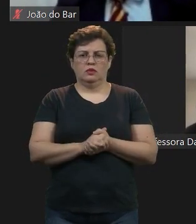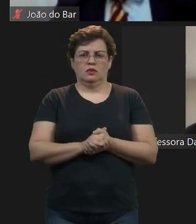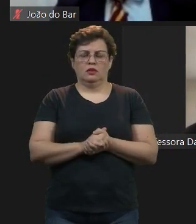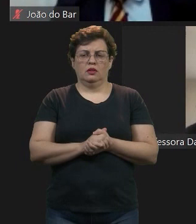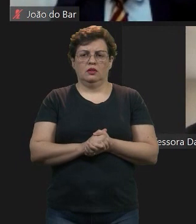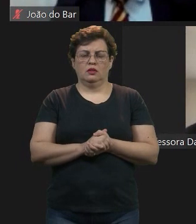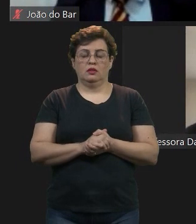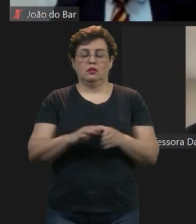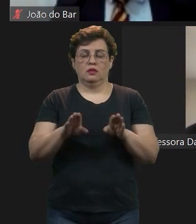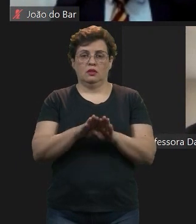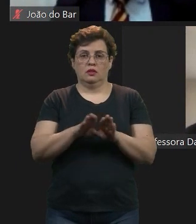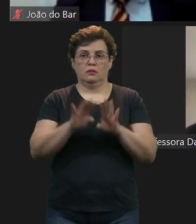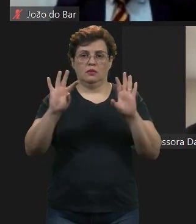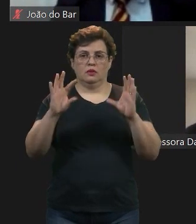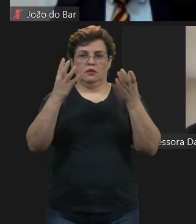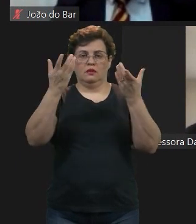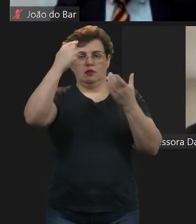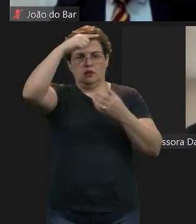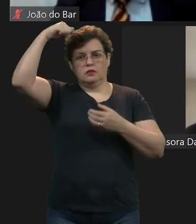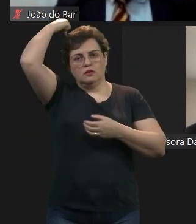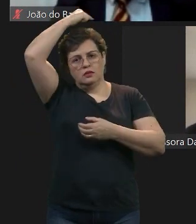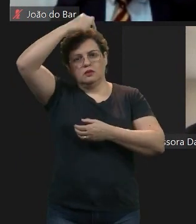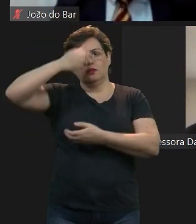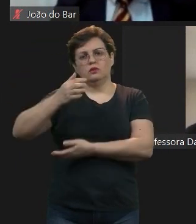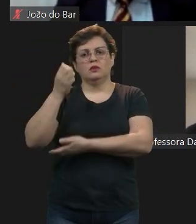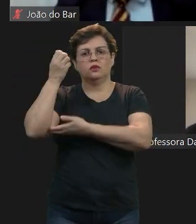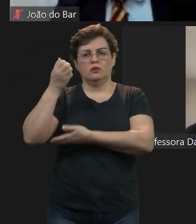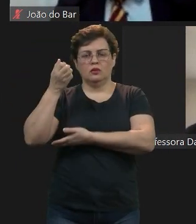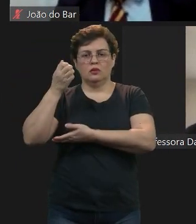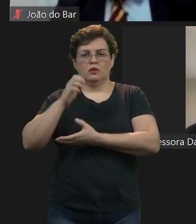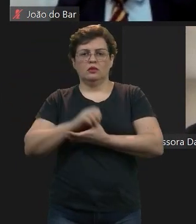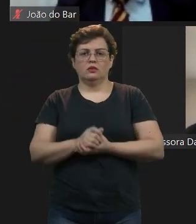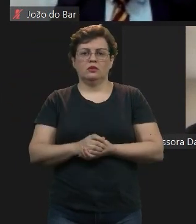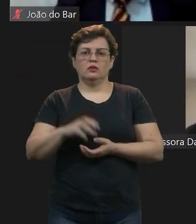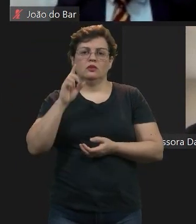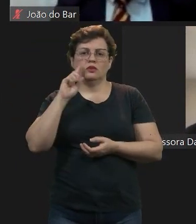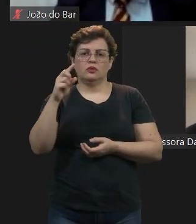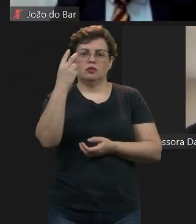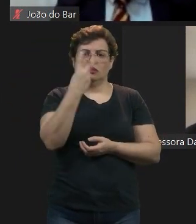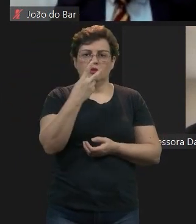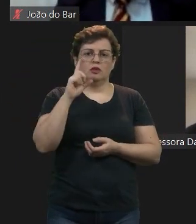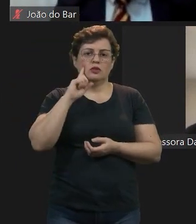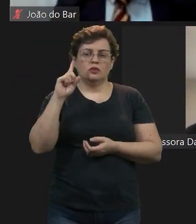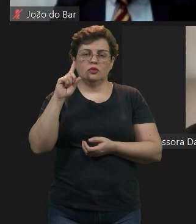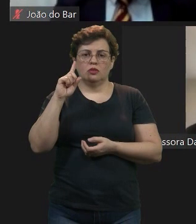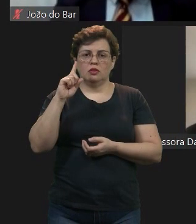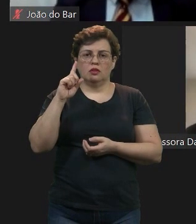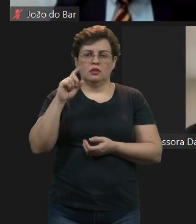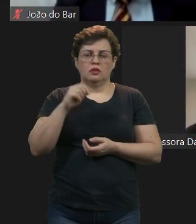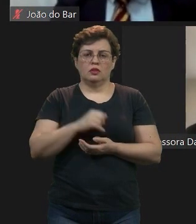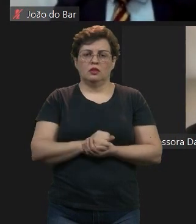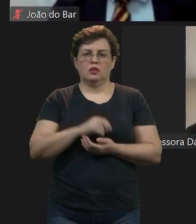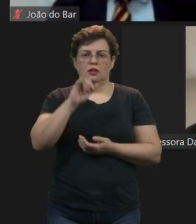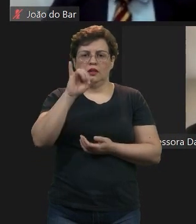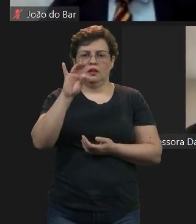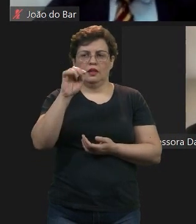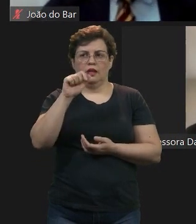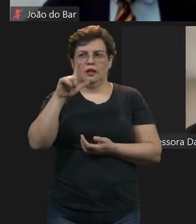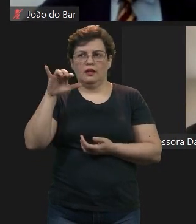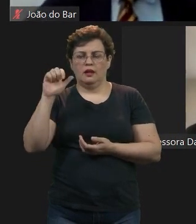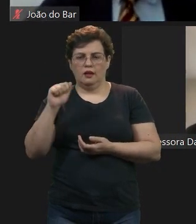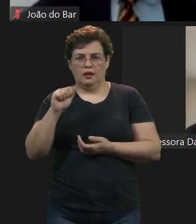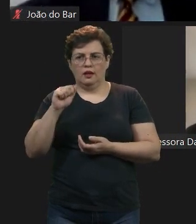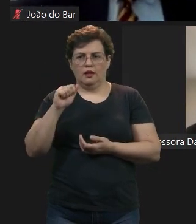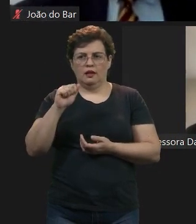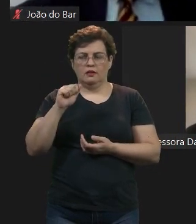da Igreja Matriz de Santo Antônio. No dia 2, o Dia da Itália, sendo que durante a semana que compreender esse